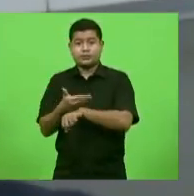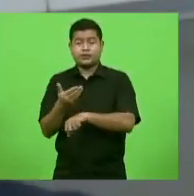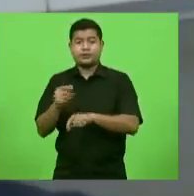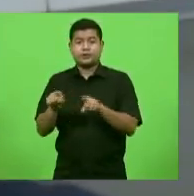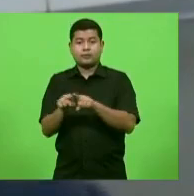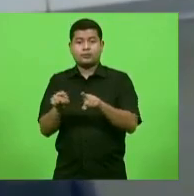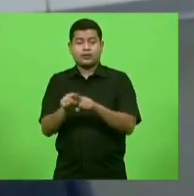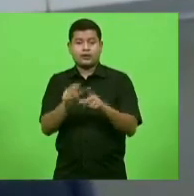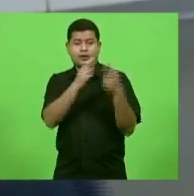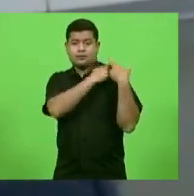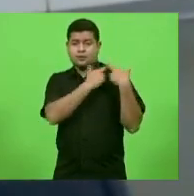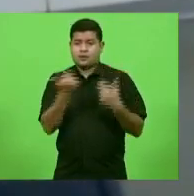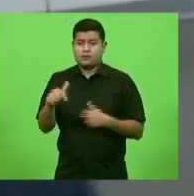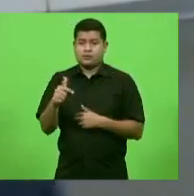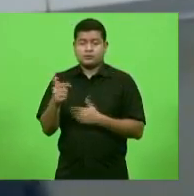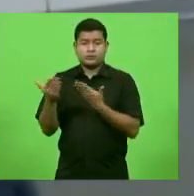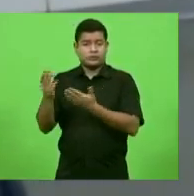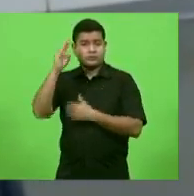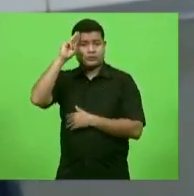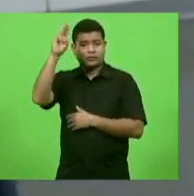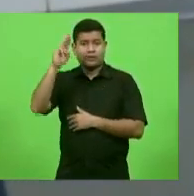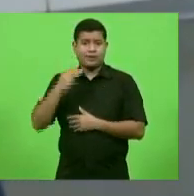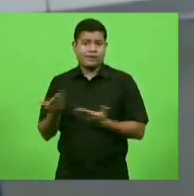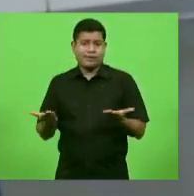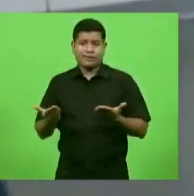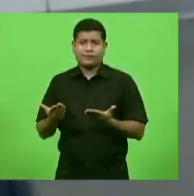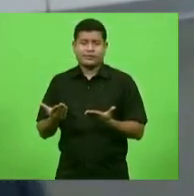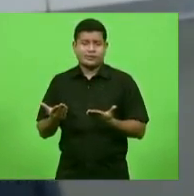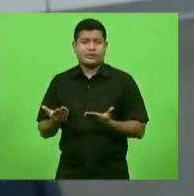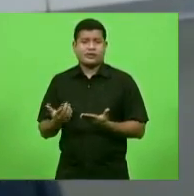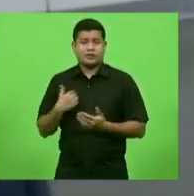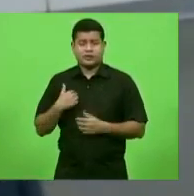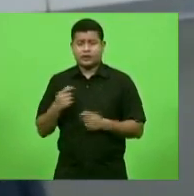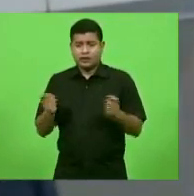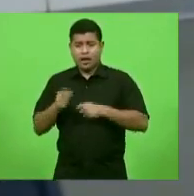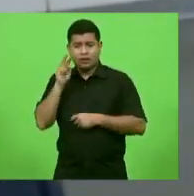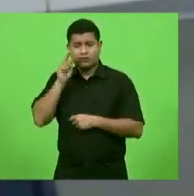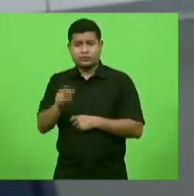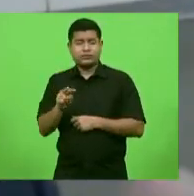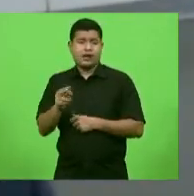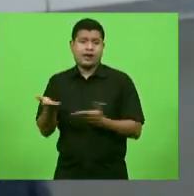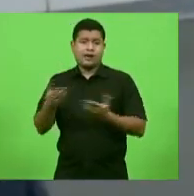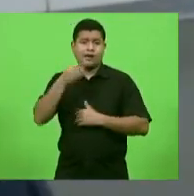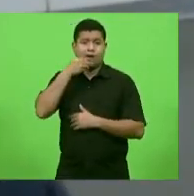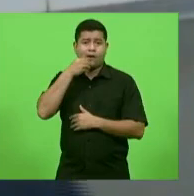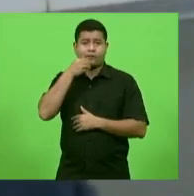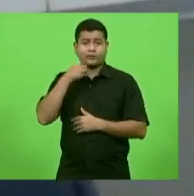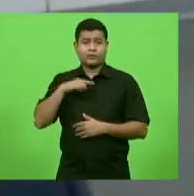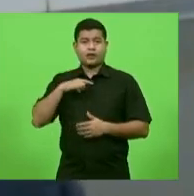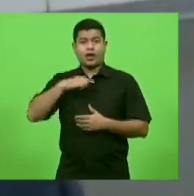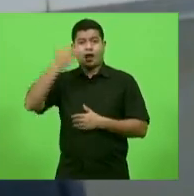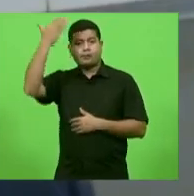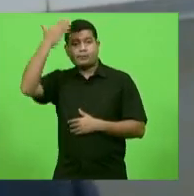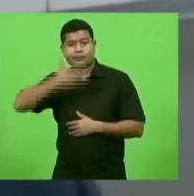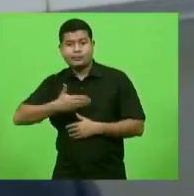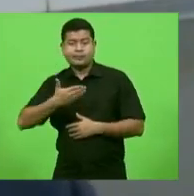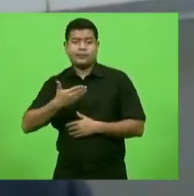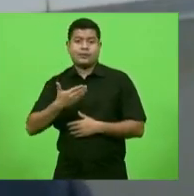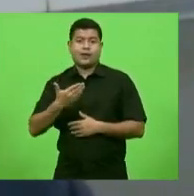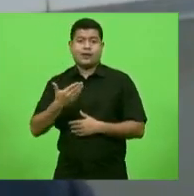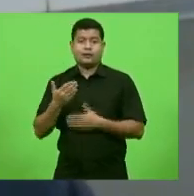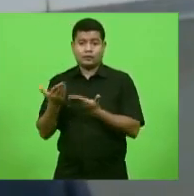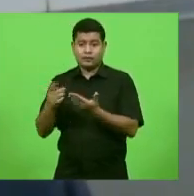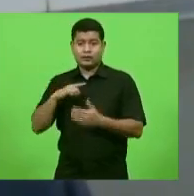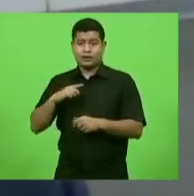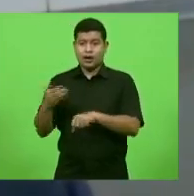Moisés. Muito além do óbvio, do deduzível, existem provas incontestáveis da participação